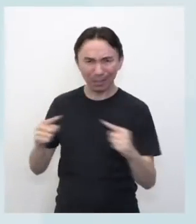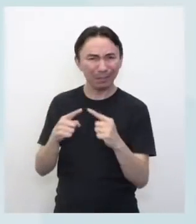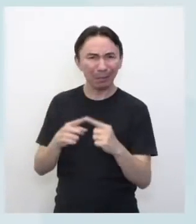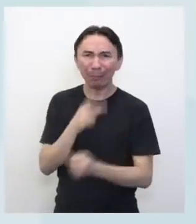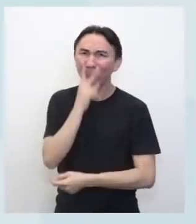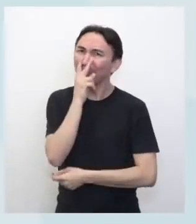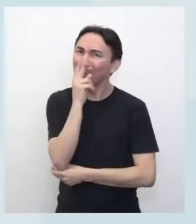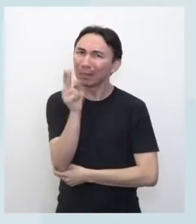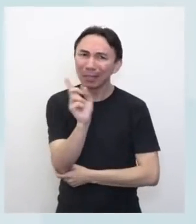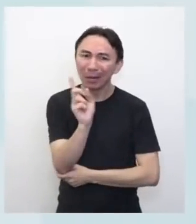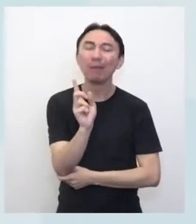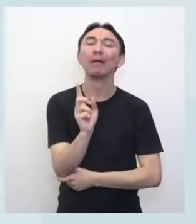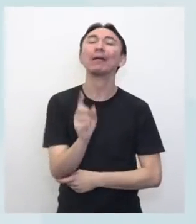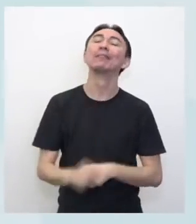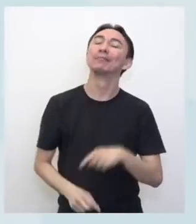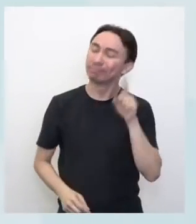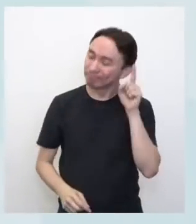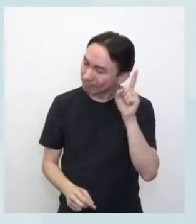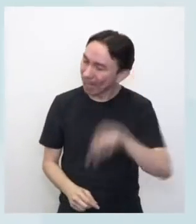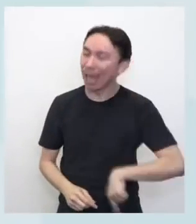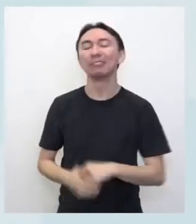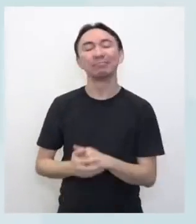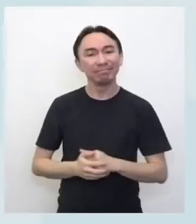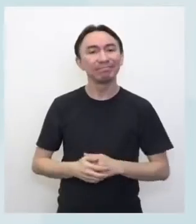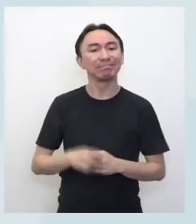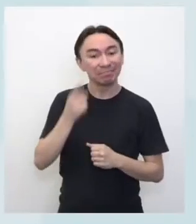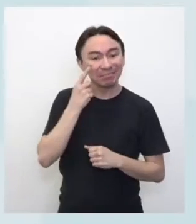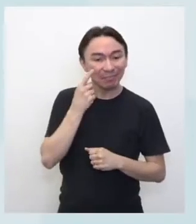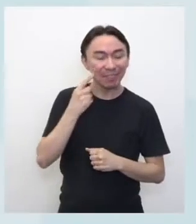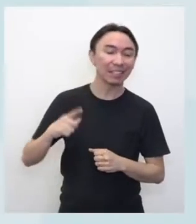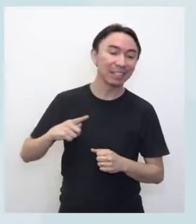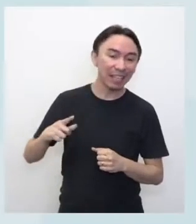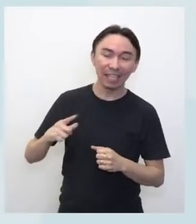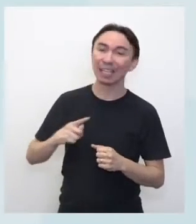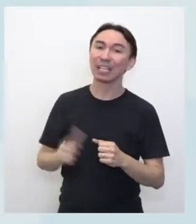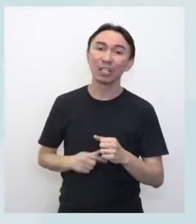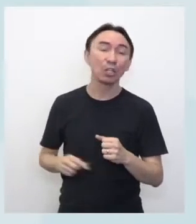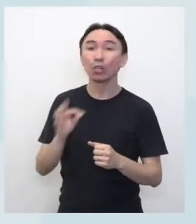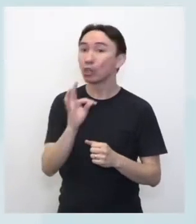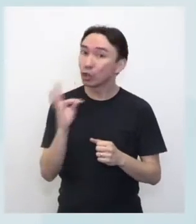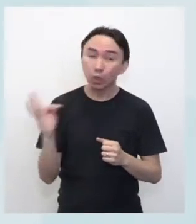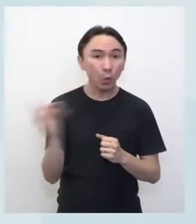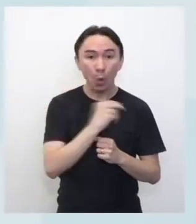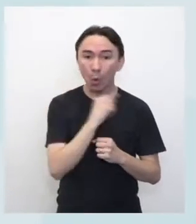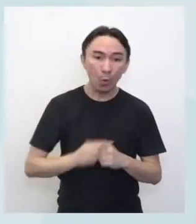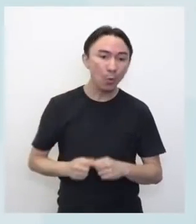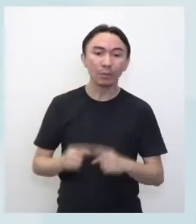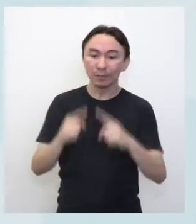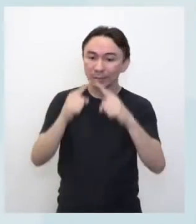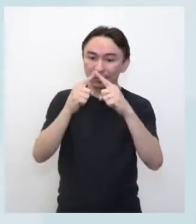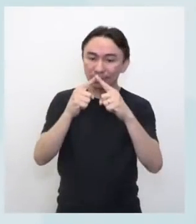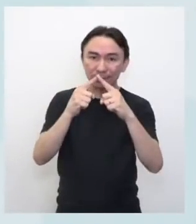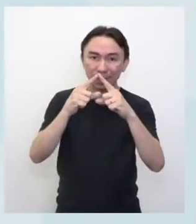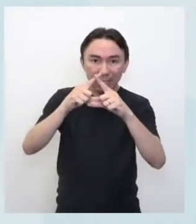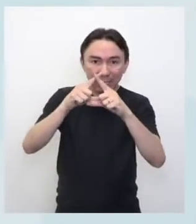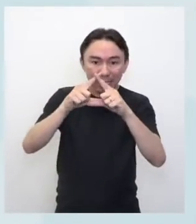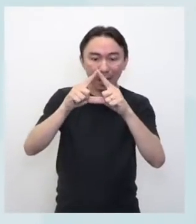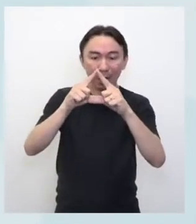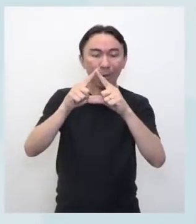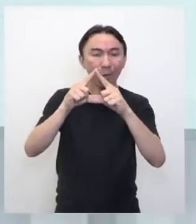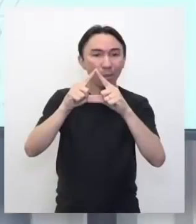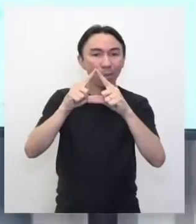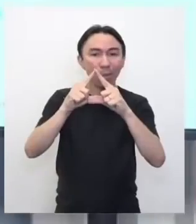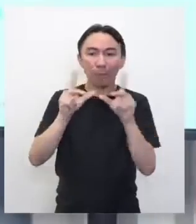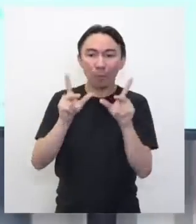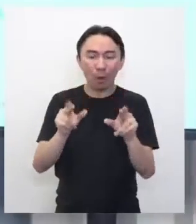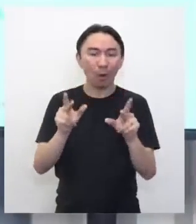é. Essa pirâmide, observe que ela tem todos os triângulos idênticos. Então, ela recebe um